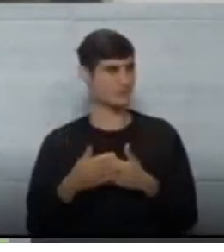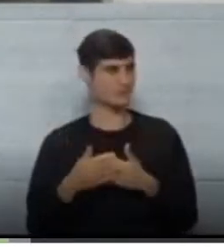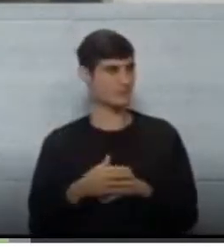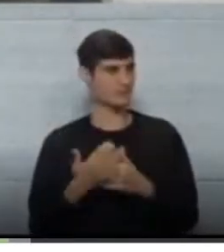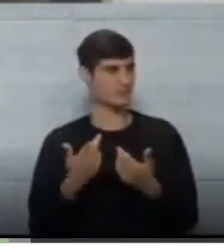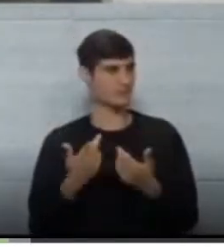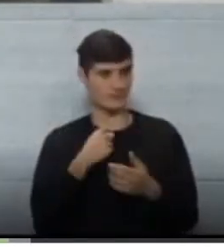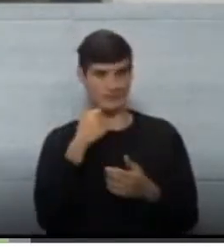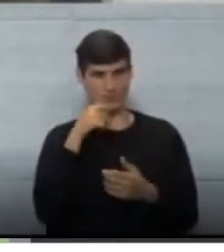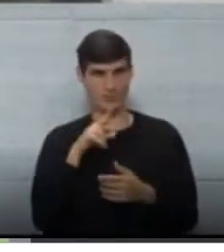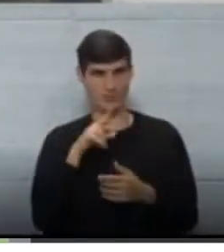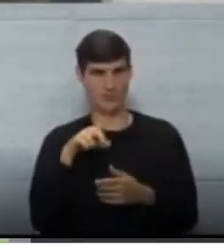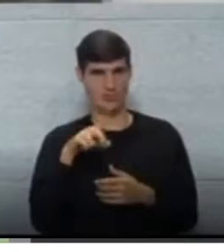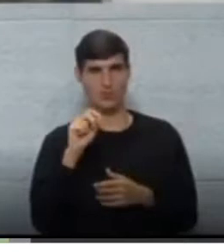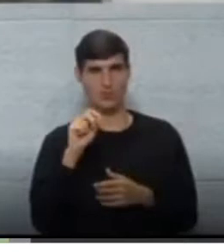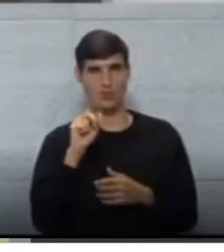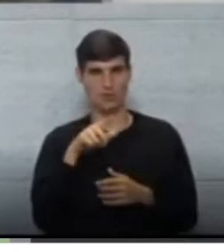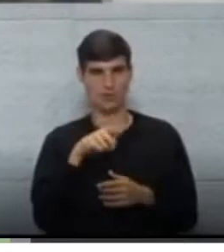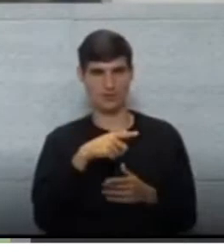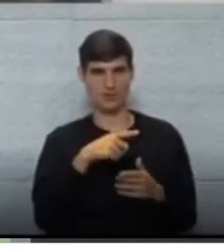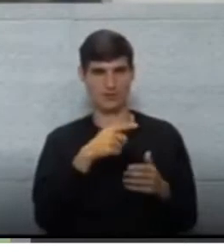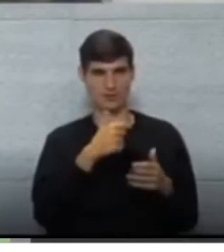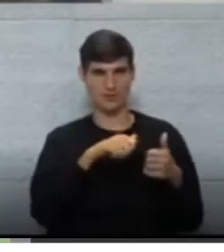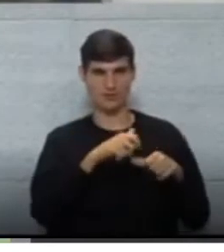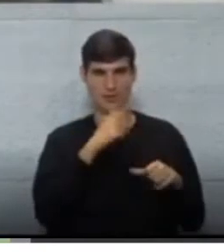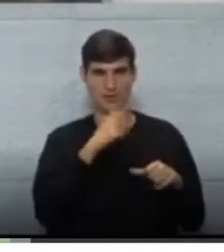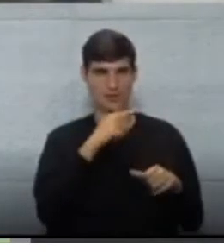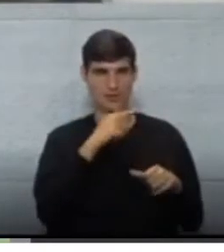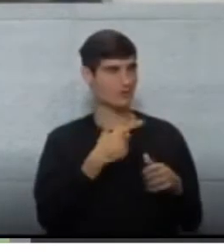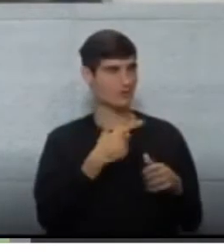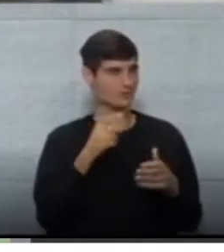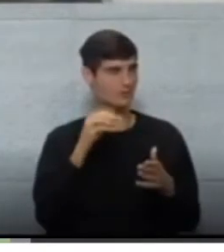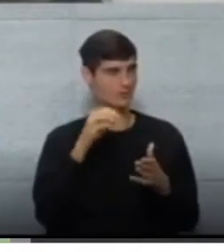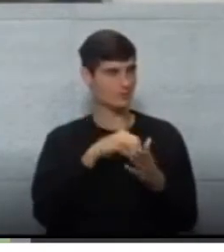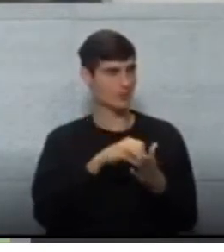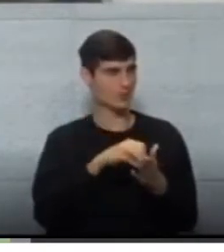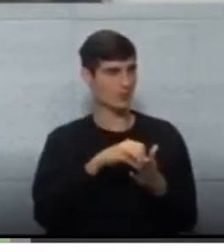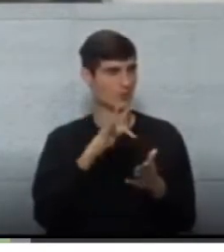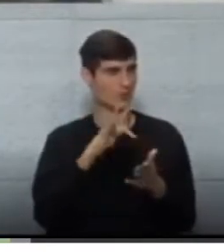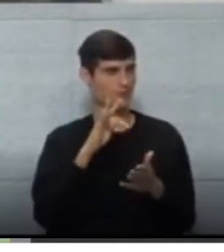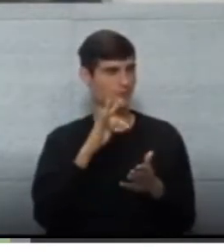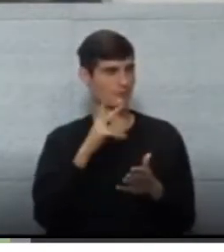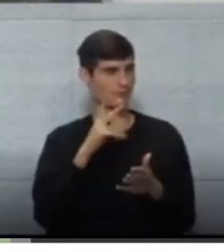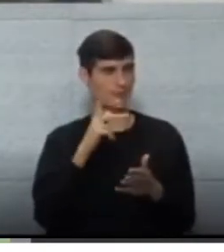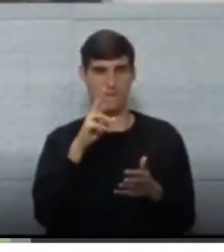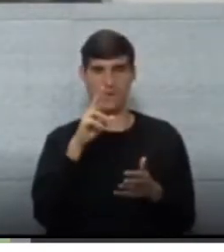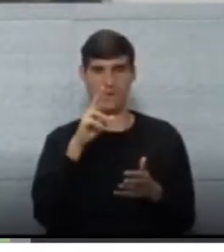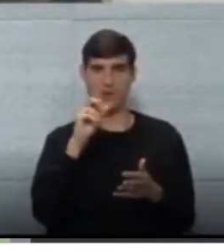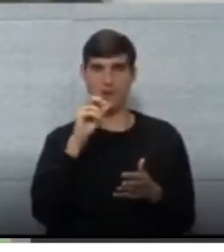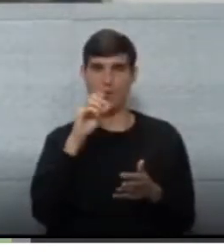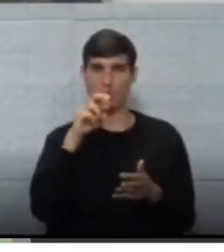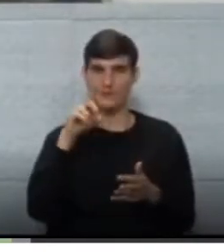usar a amostra líquida, que ela está bem turva. Primeiro, eu vou pingar 3 gotas do peróxido de hidrogênio.